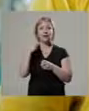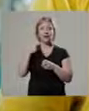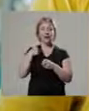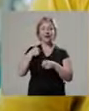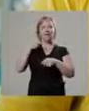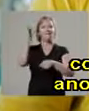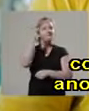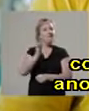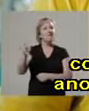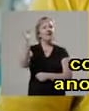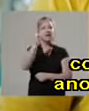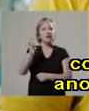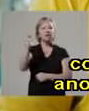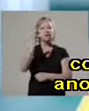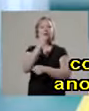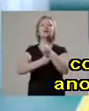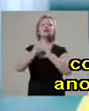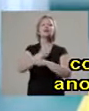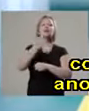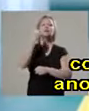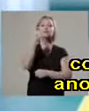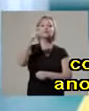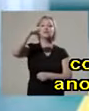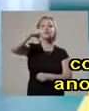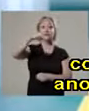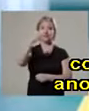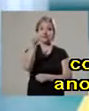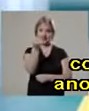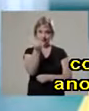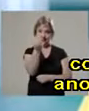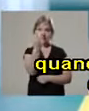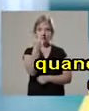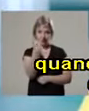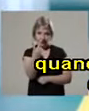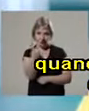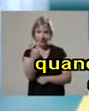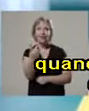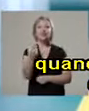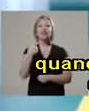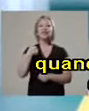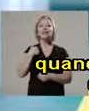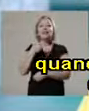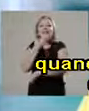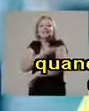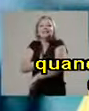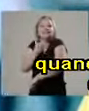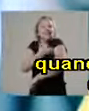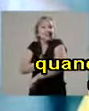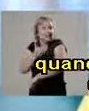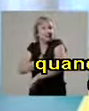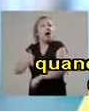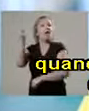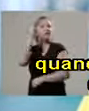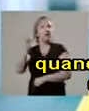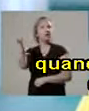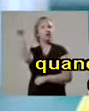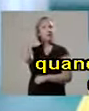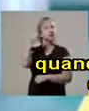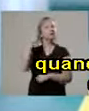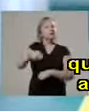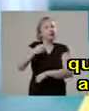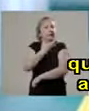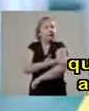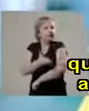pessoa com deficiência, começa ainda no último ano da faculdade, 1972. Quando eu tive a oportunidade de fazer